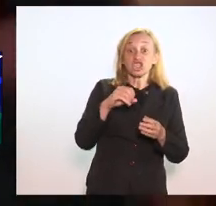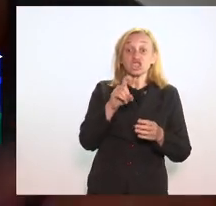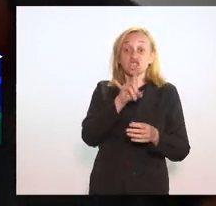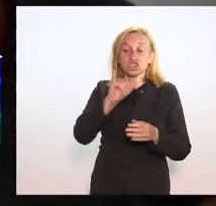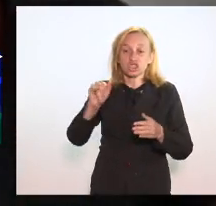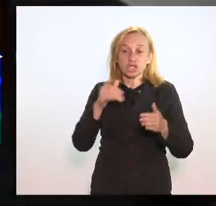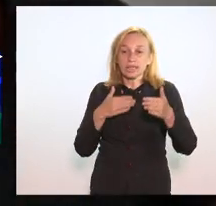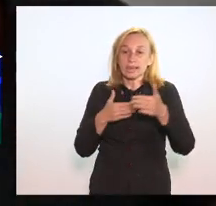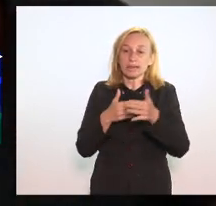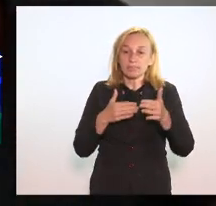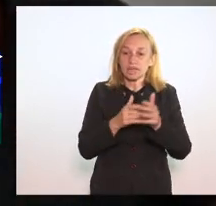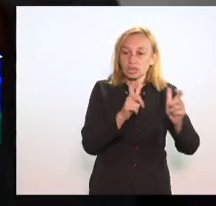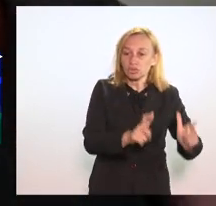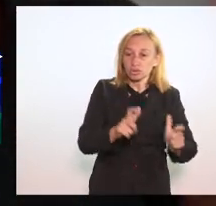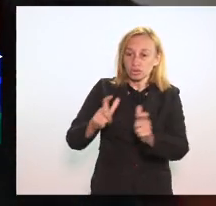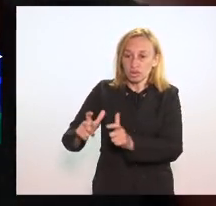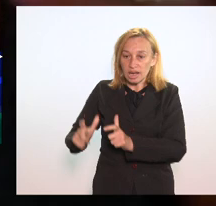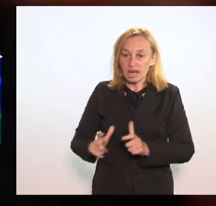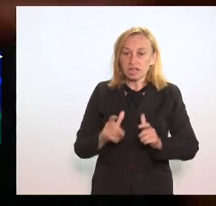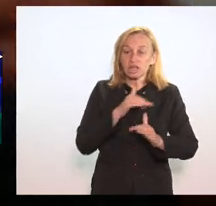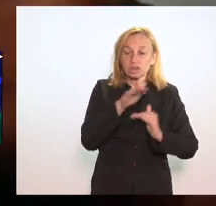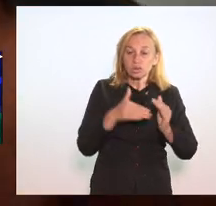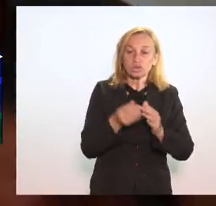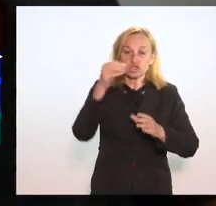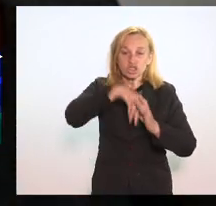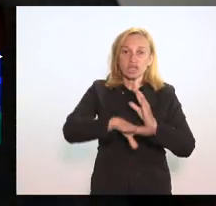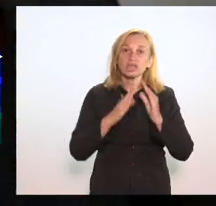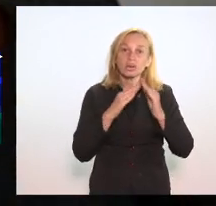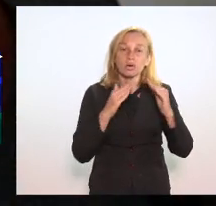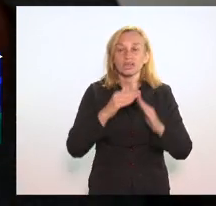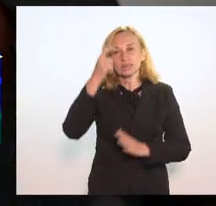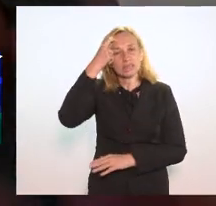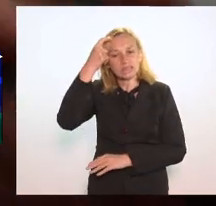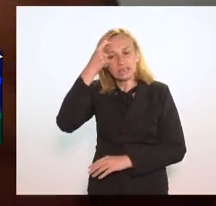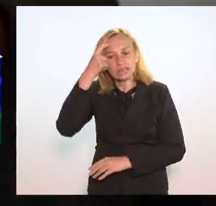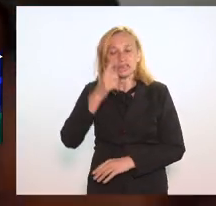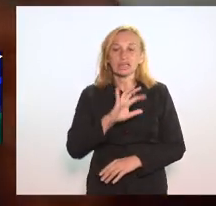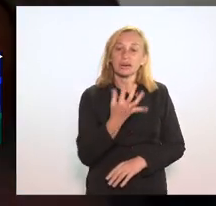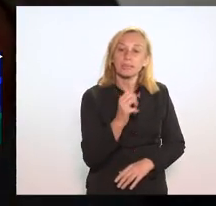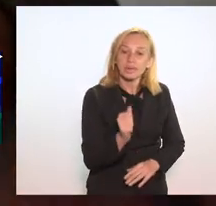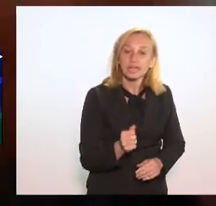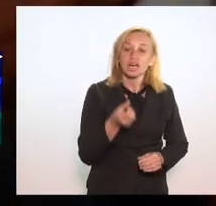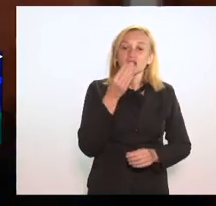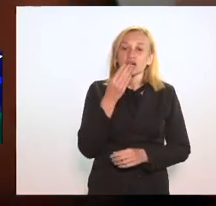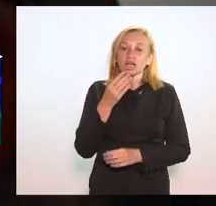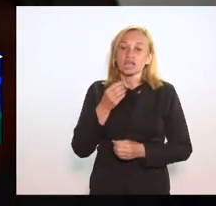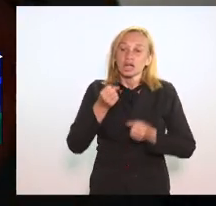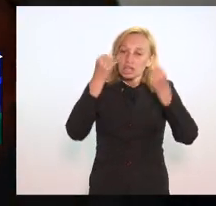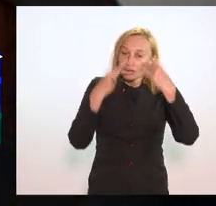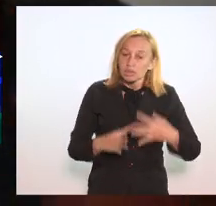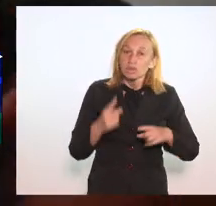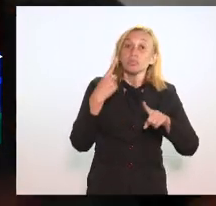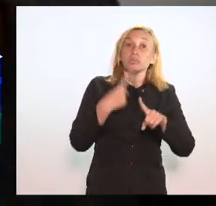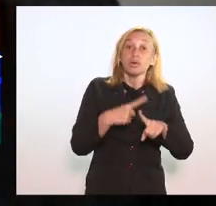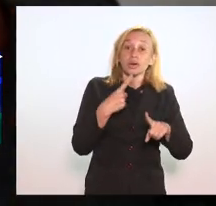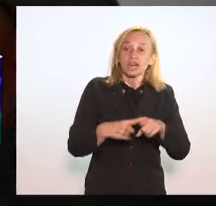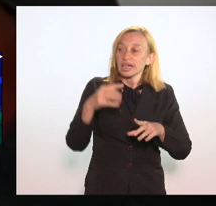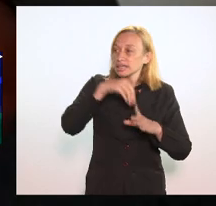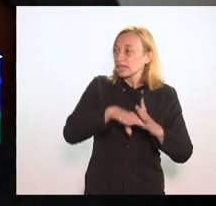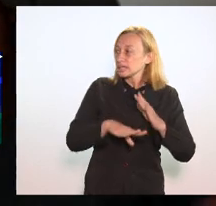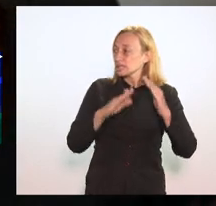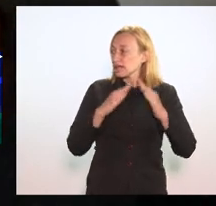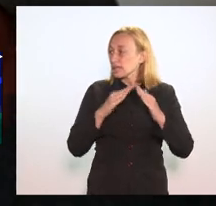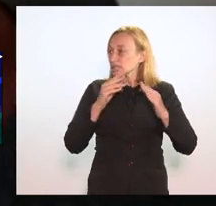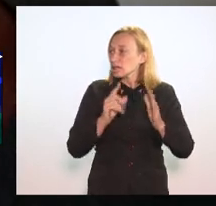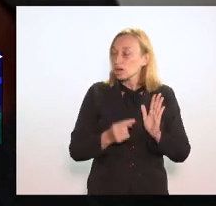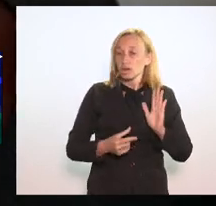segurar população em casa com campanhas de conscientização explicando o motivo por que temos que ficar em casa que é proteger